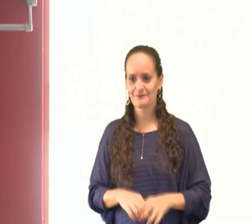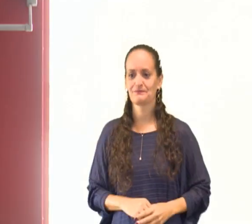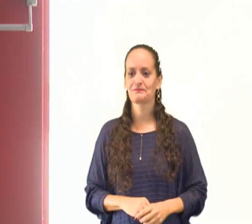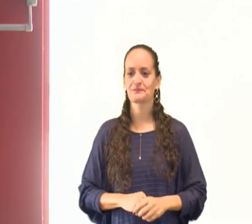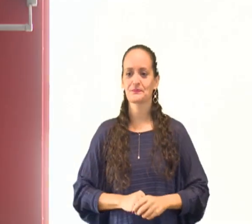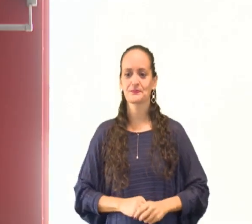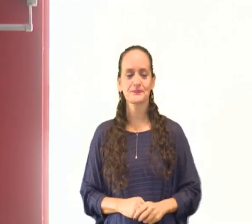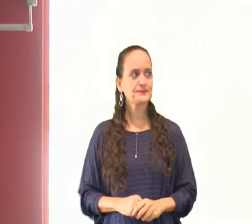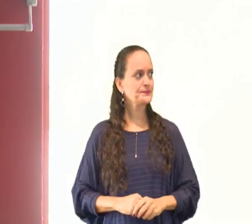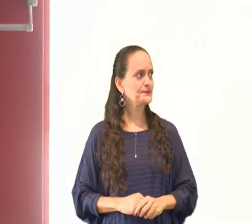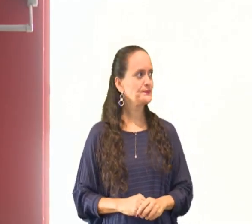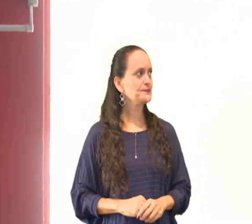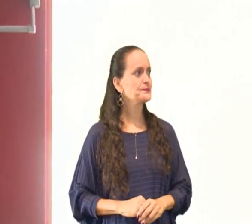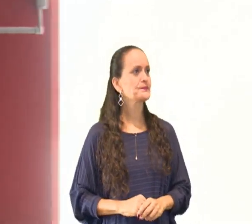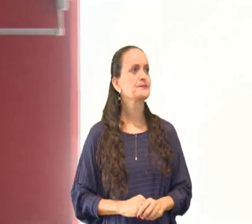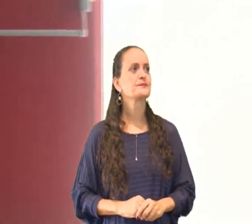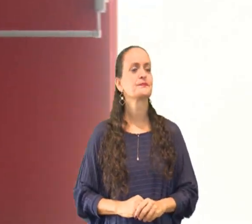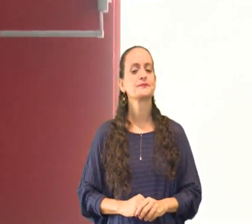Alberto.